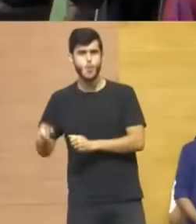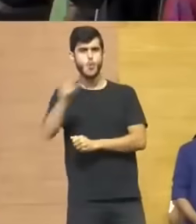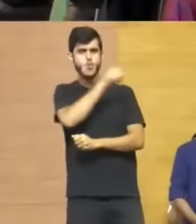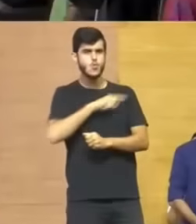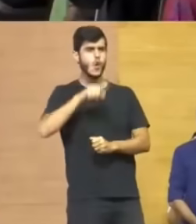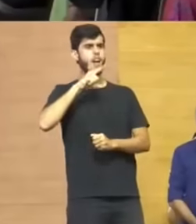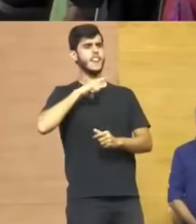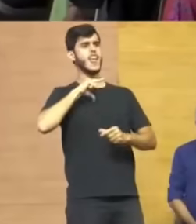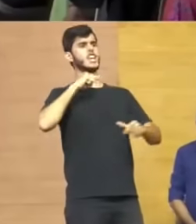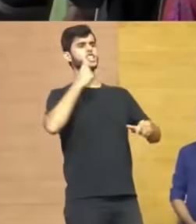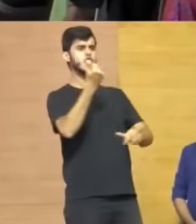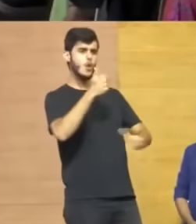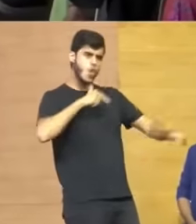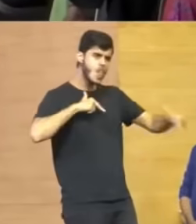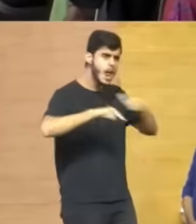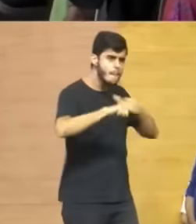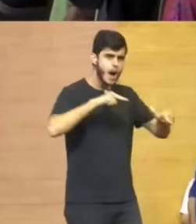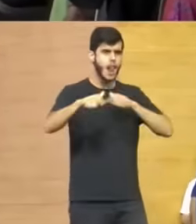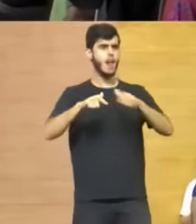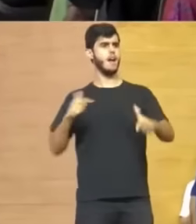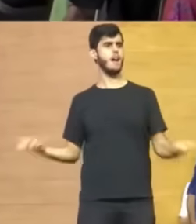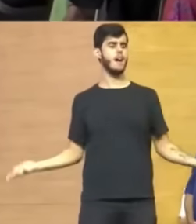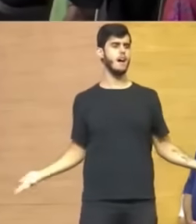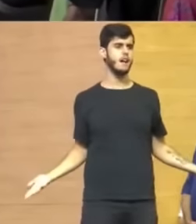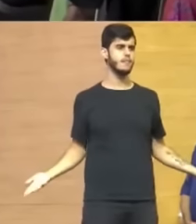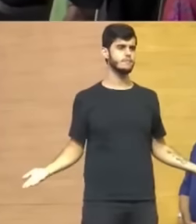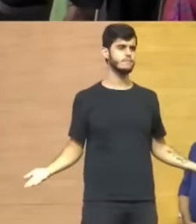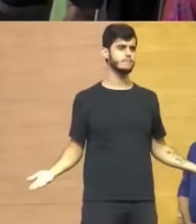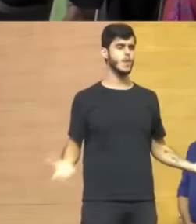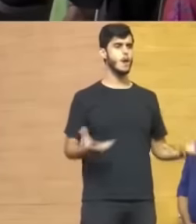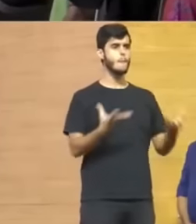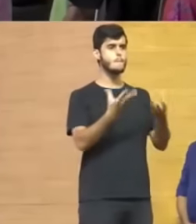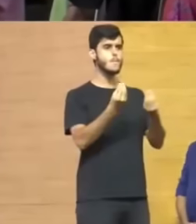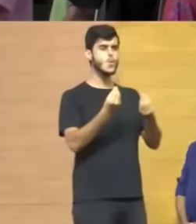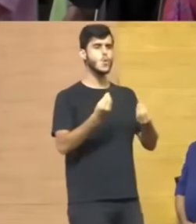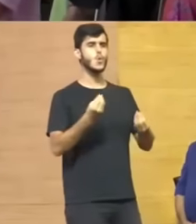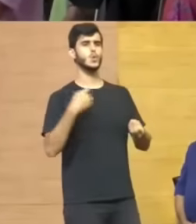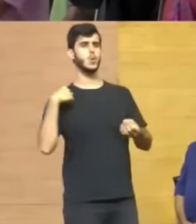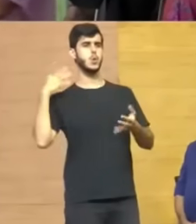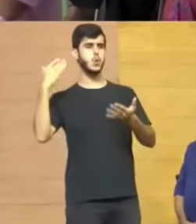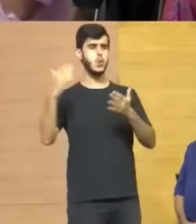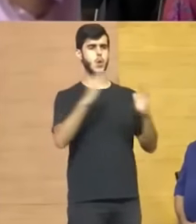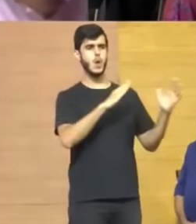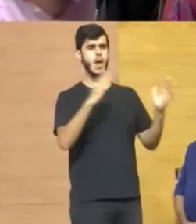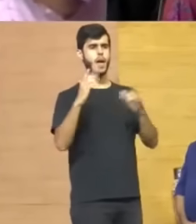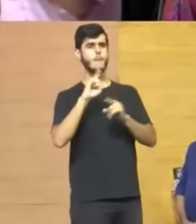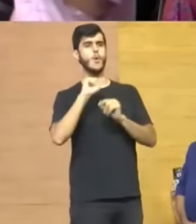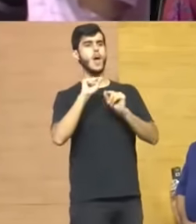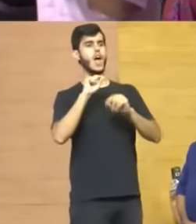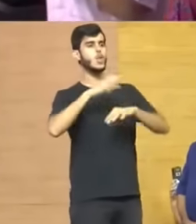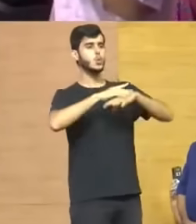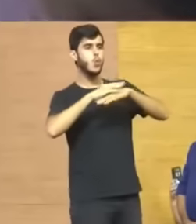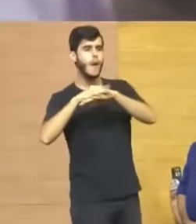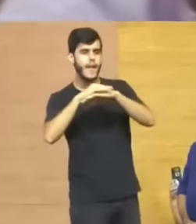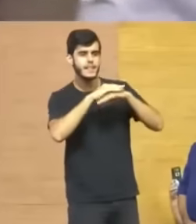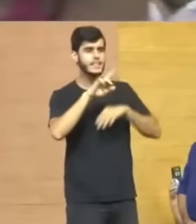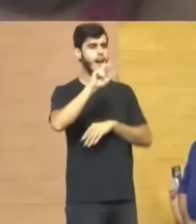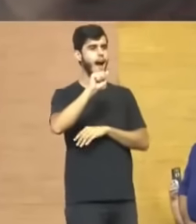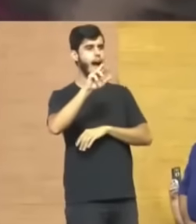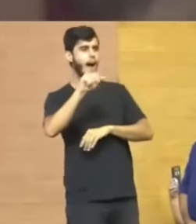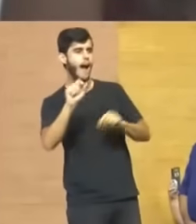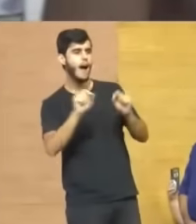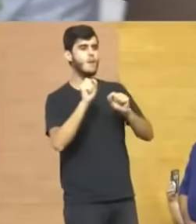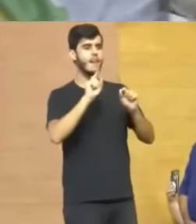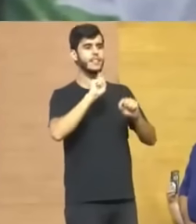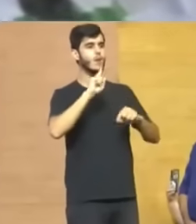sim, para trabalhar. Por muito tempo, as doenças raras não eram discutidas no nosso governo. Sabe por